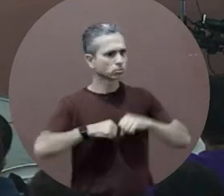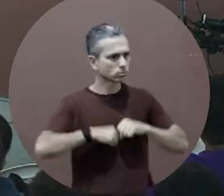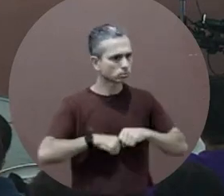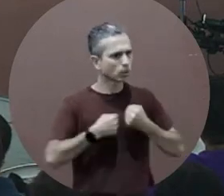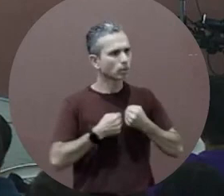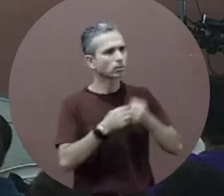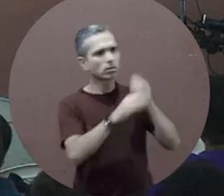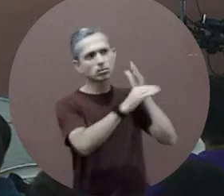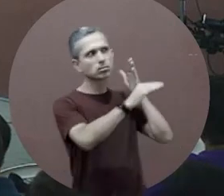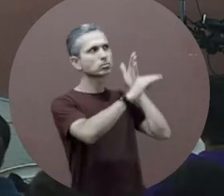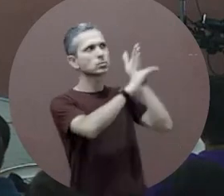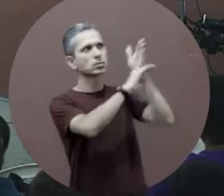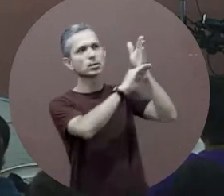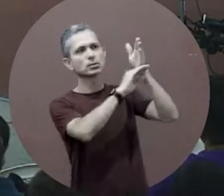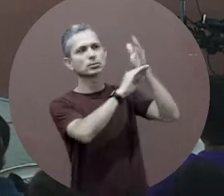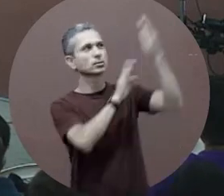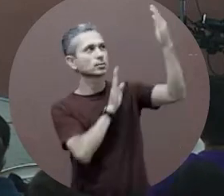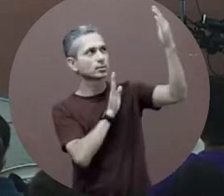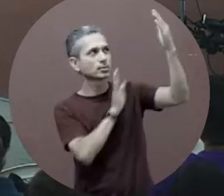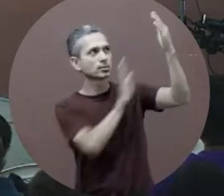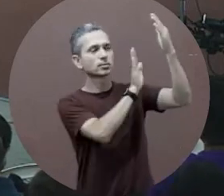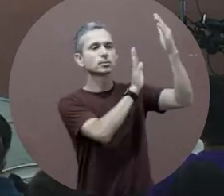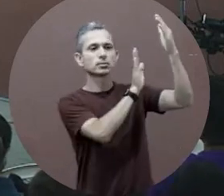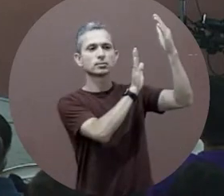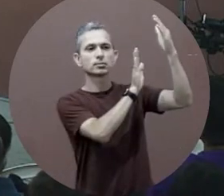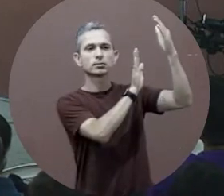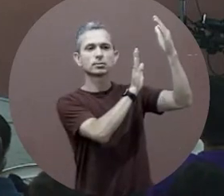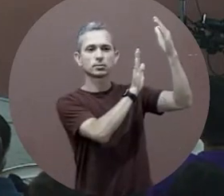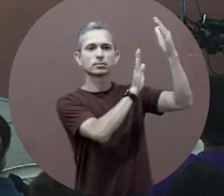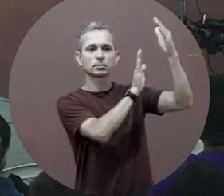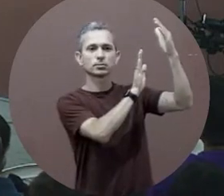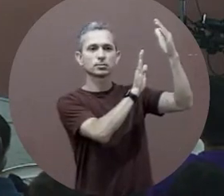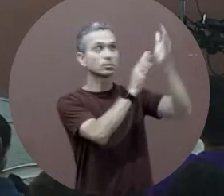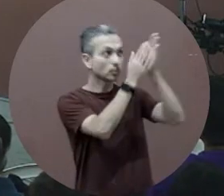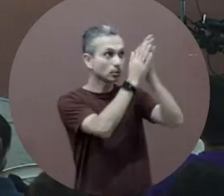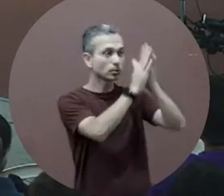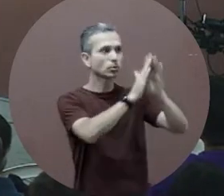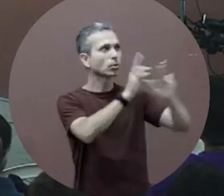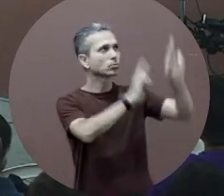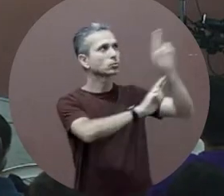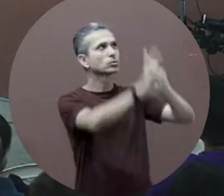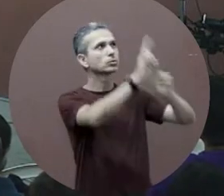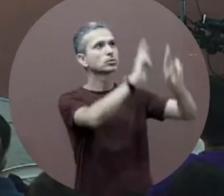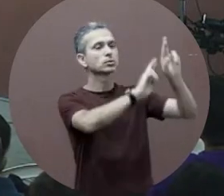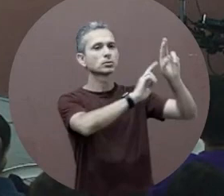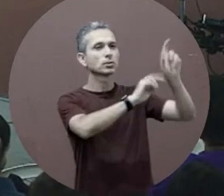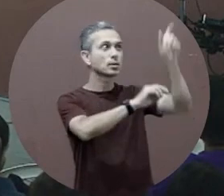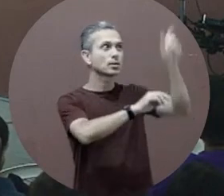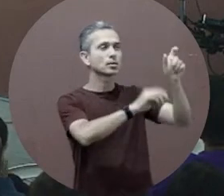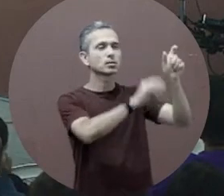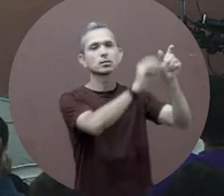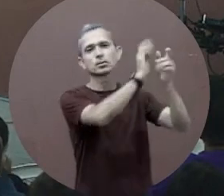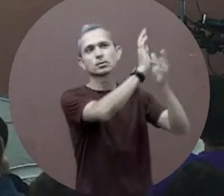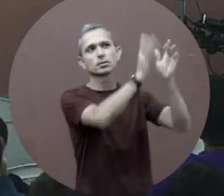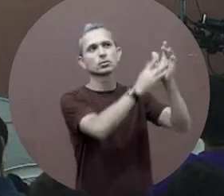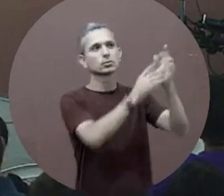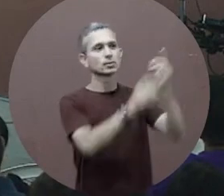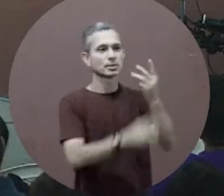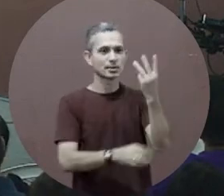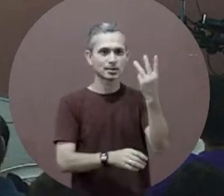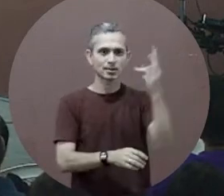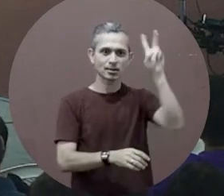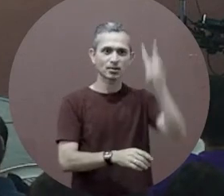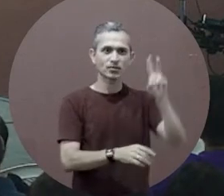Santos. Estar adorando e nos relacionando com aquele que é 3 vezes santo. E por que podemos fazer isso